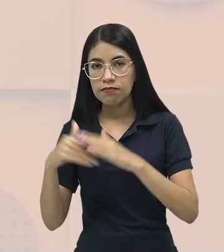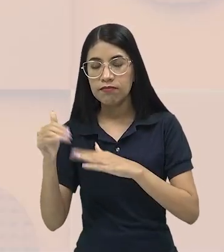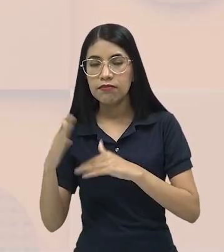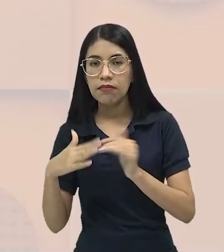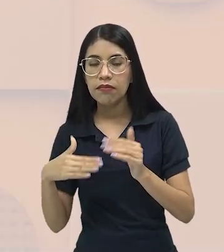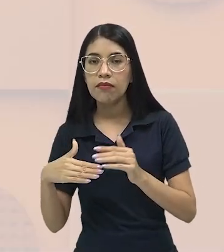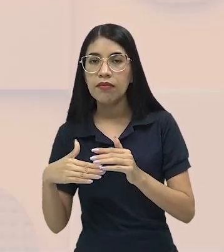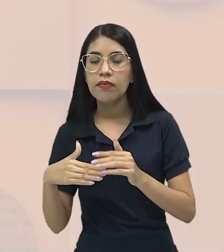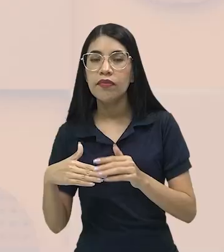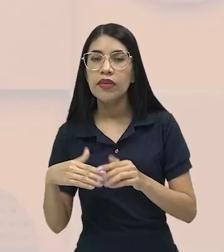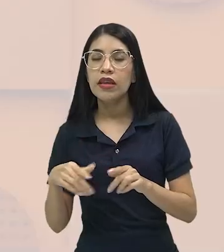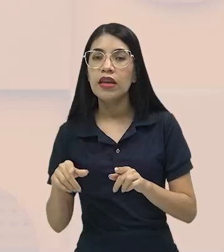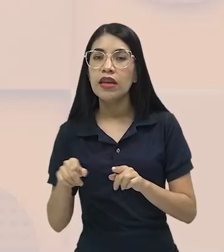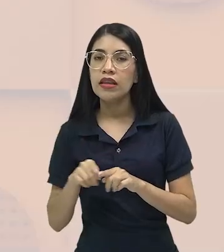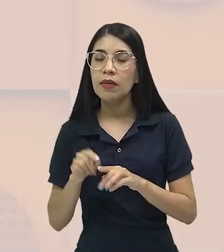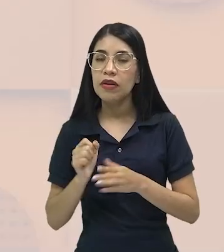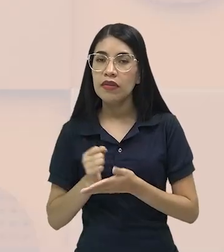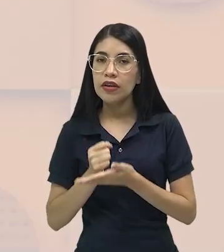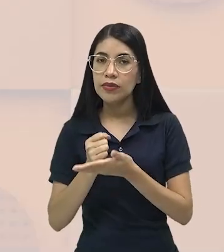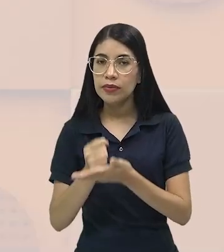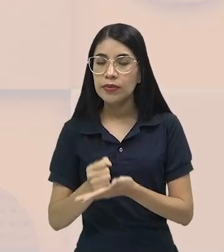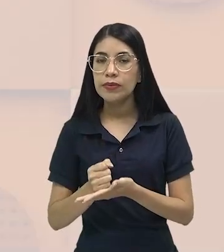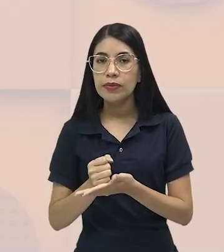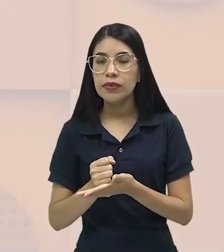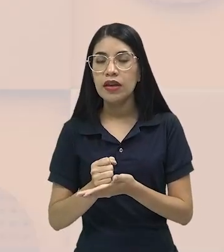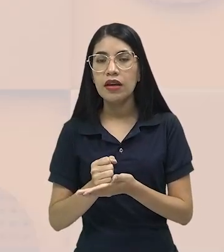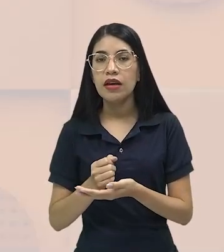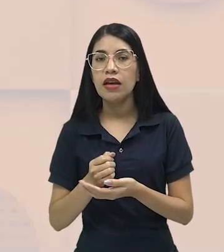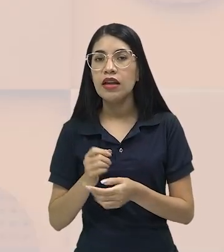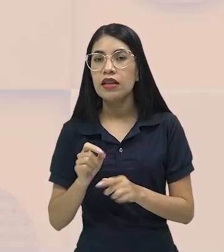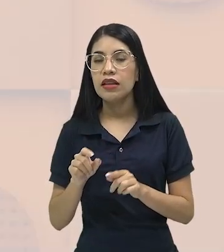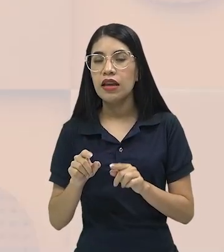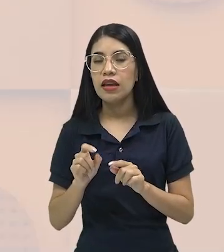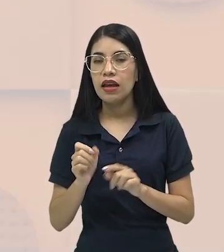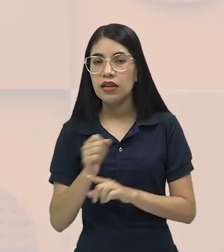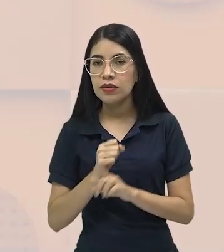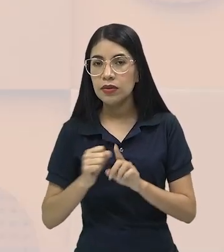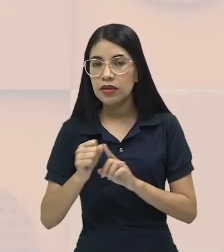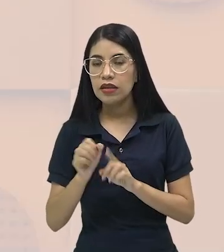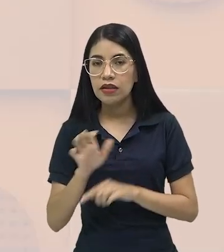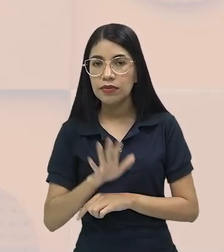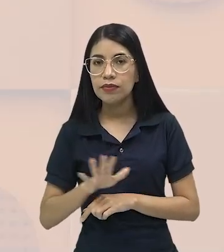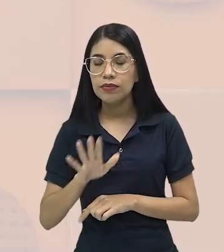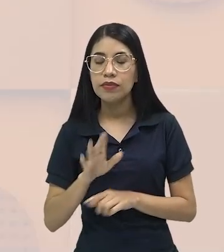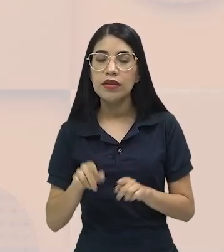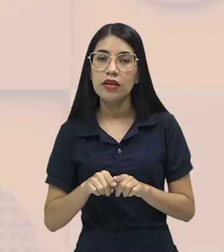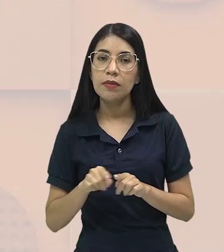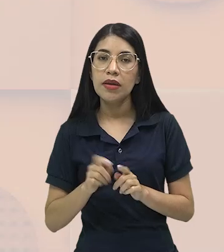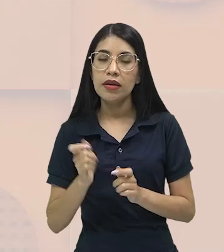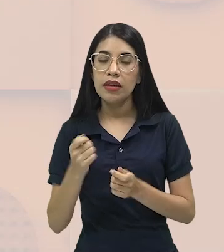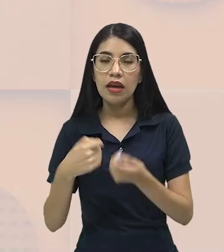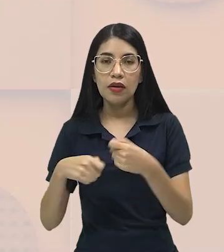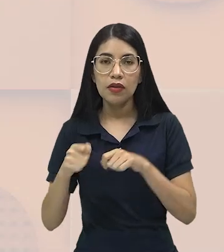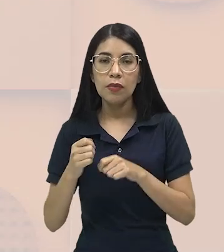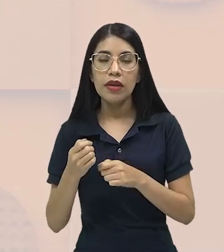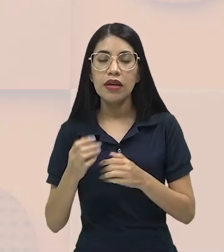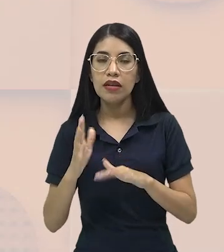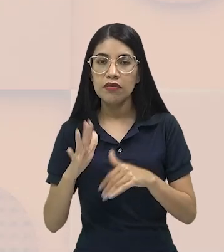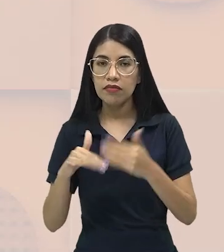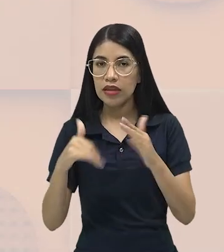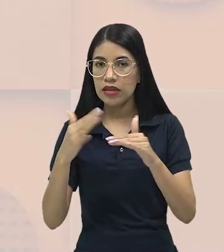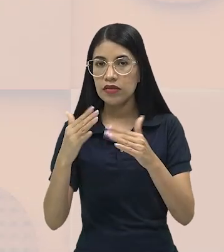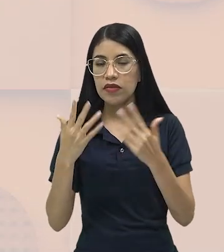ele vai conseguir contribuir, né, de alguma forma para a sociedade e essa economia naturalmente vai